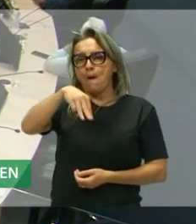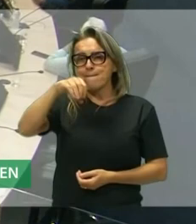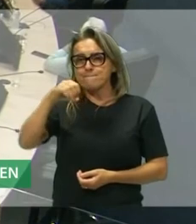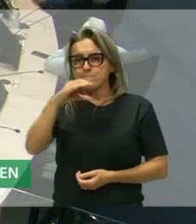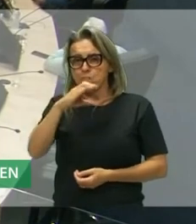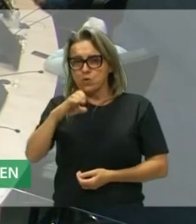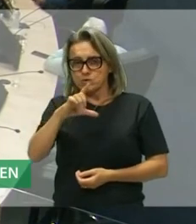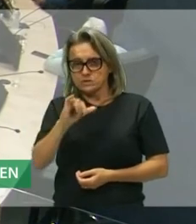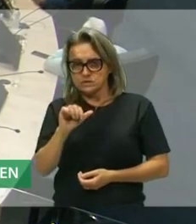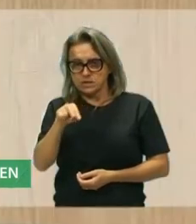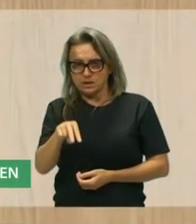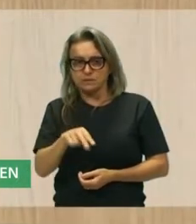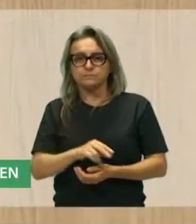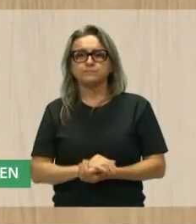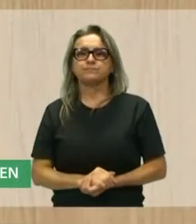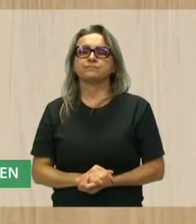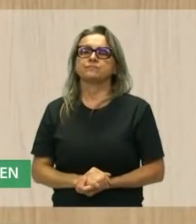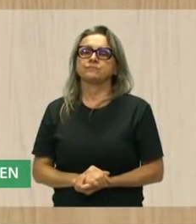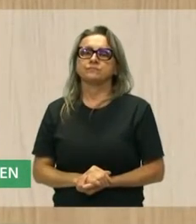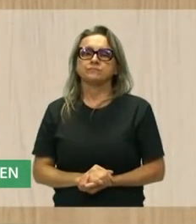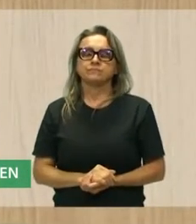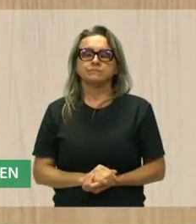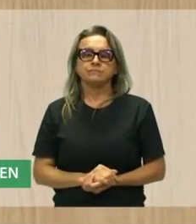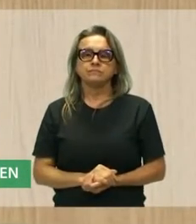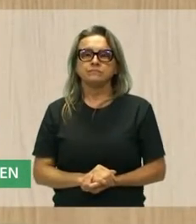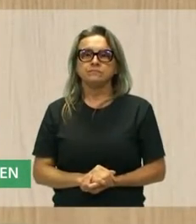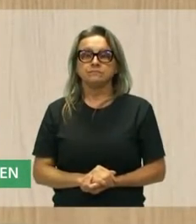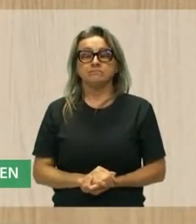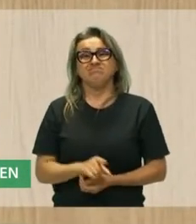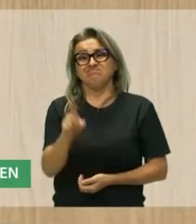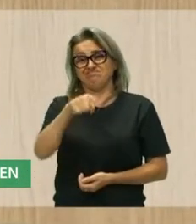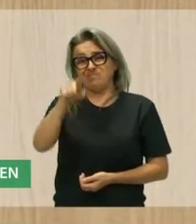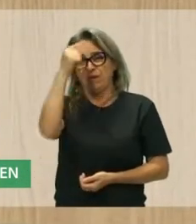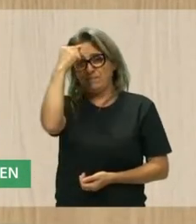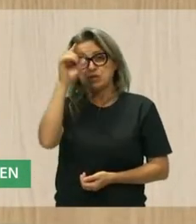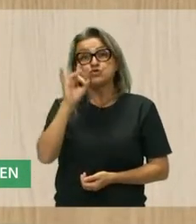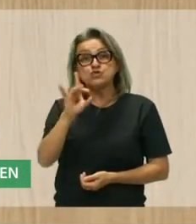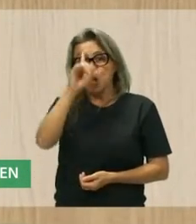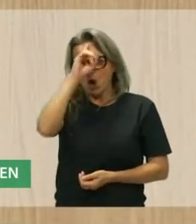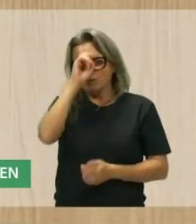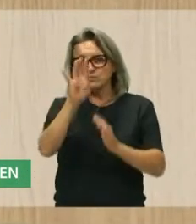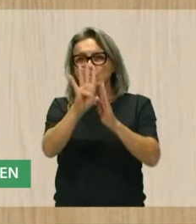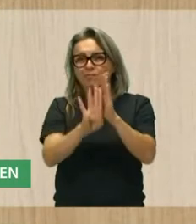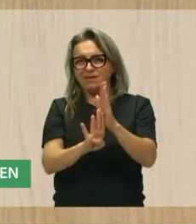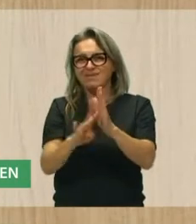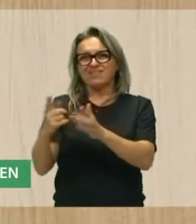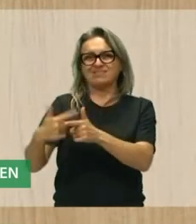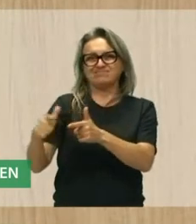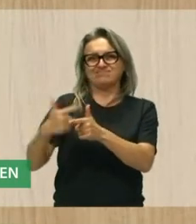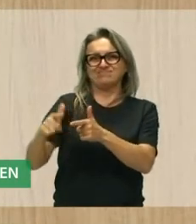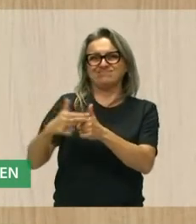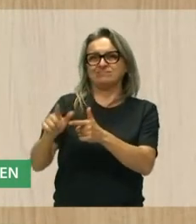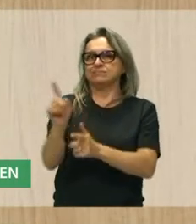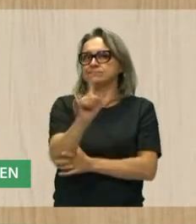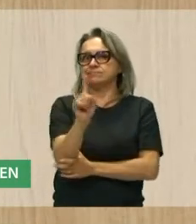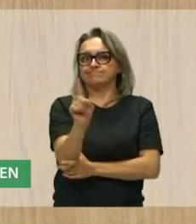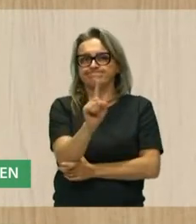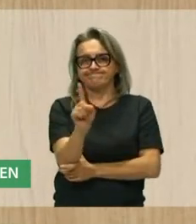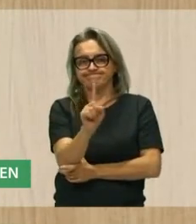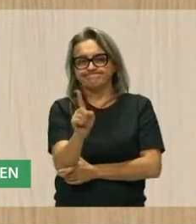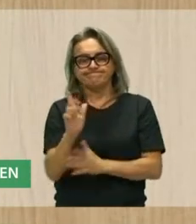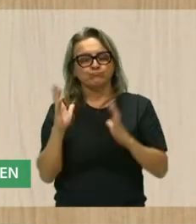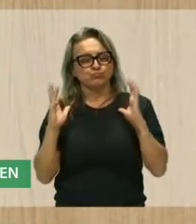Senhores, não pense que só a Marieta tem esse problema. Assim como o doutor Heriberto falou que a tabela do SUS há muitos